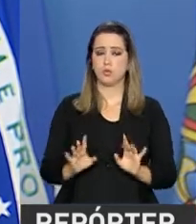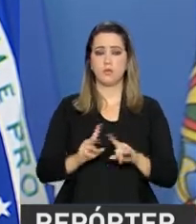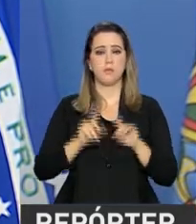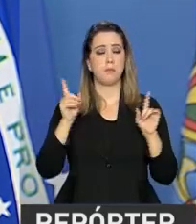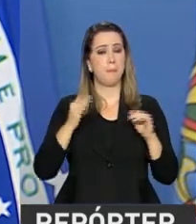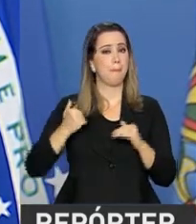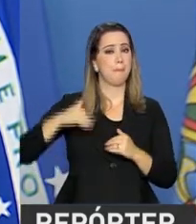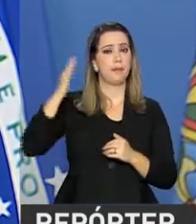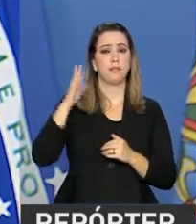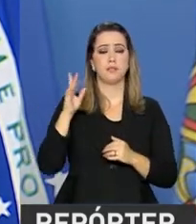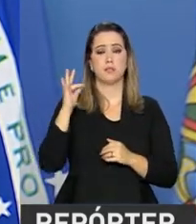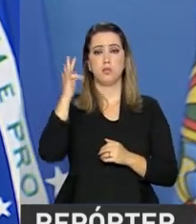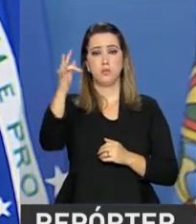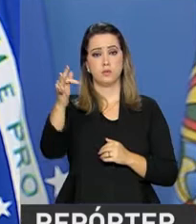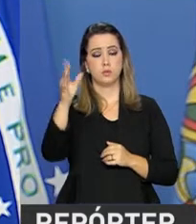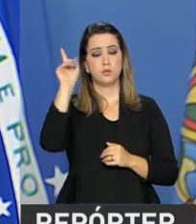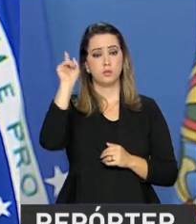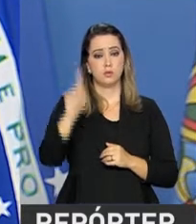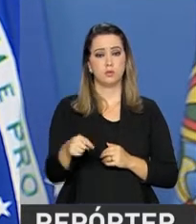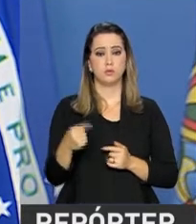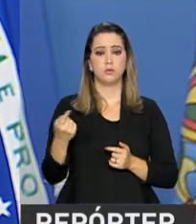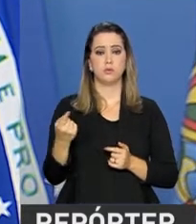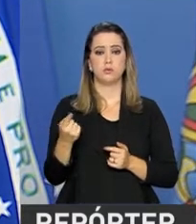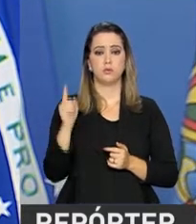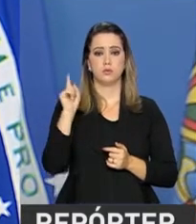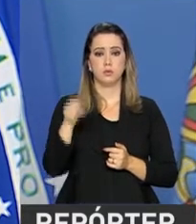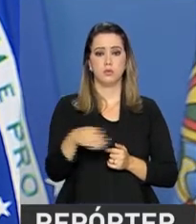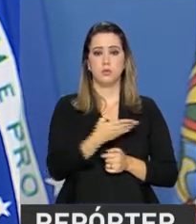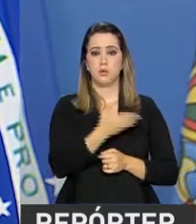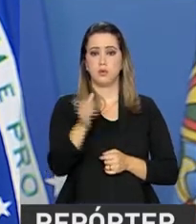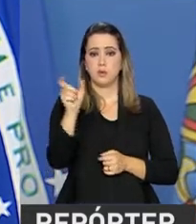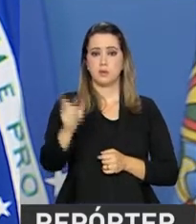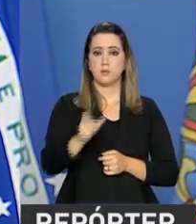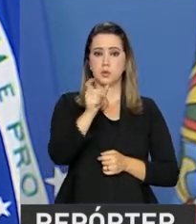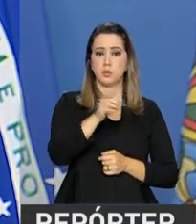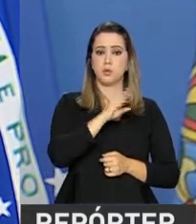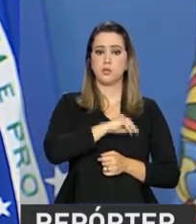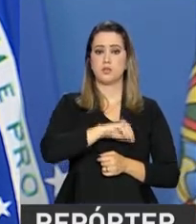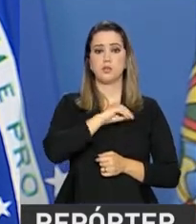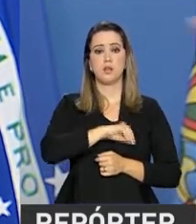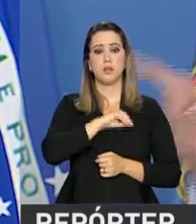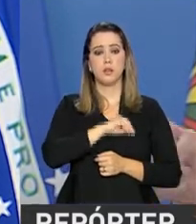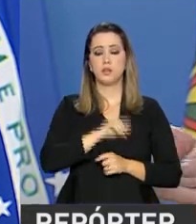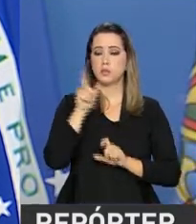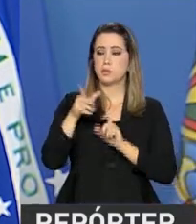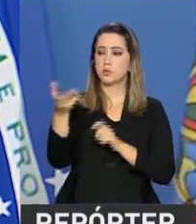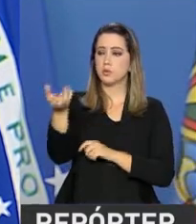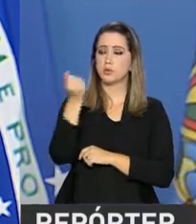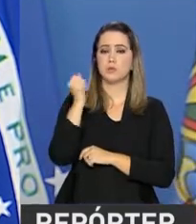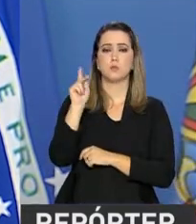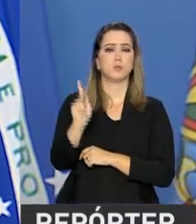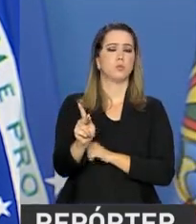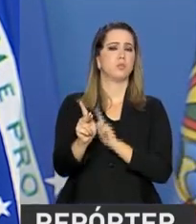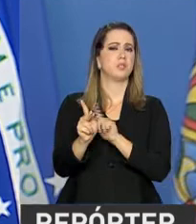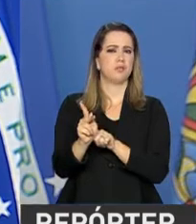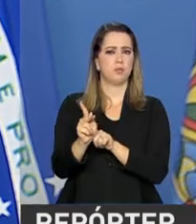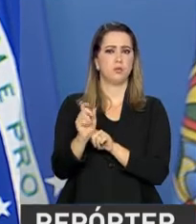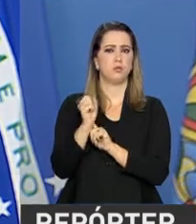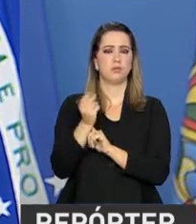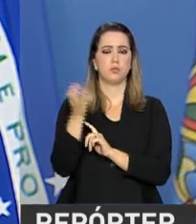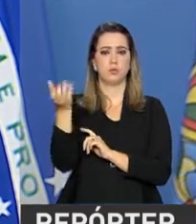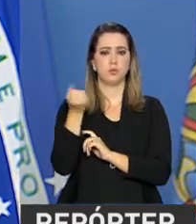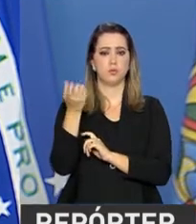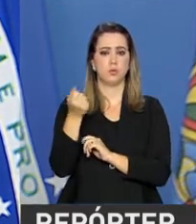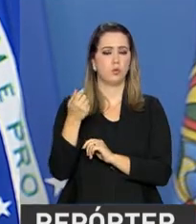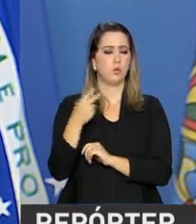o futuro do país é o que os aposentados ganham o que os pensionistas ganham e que não podem